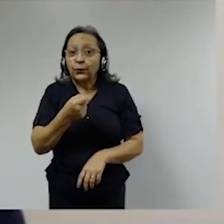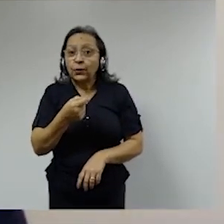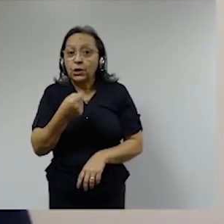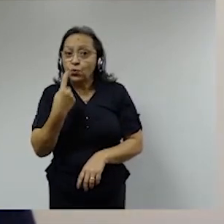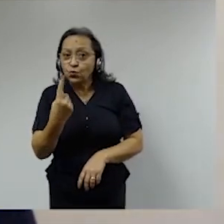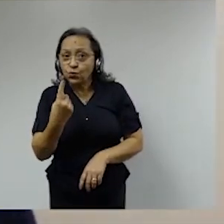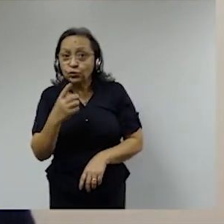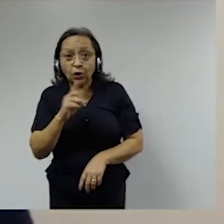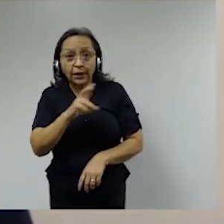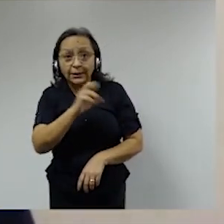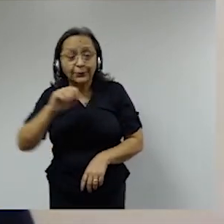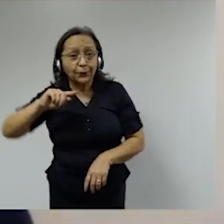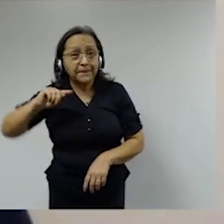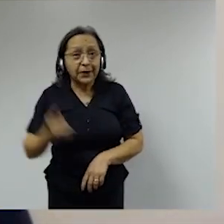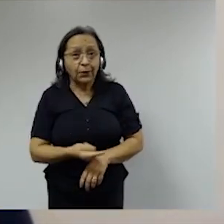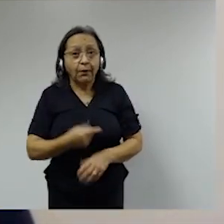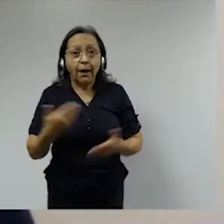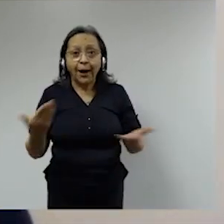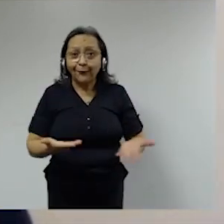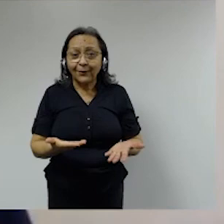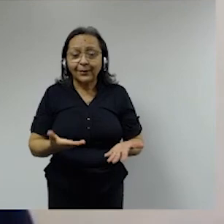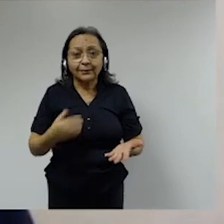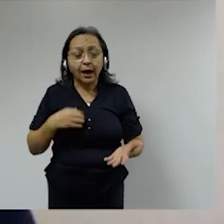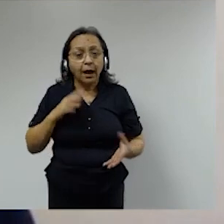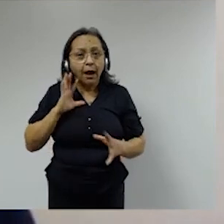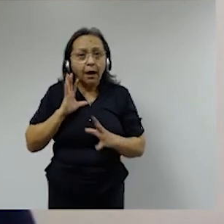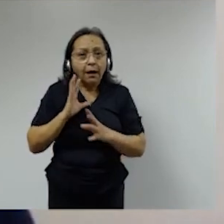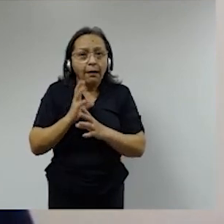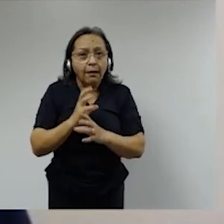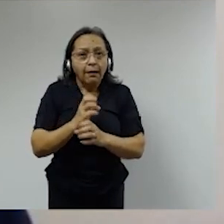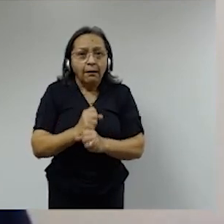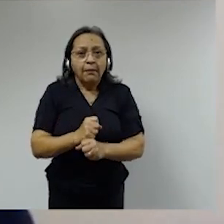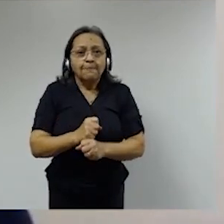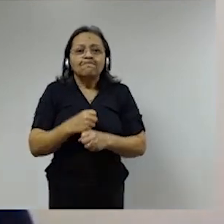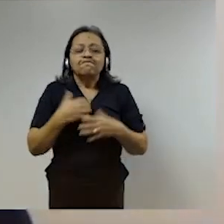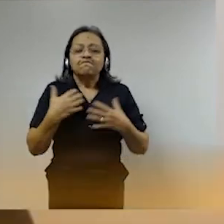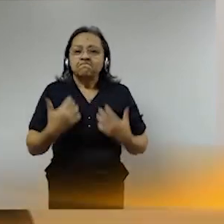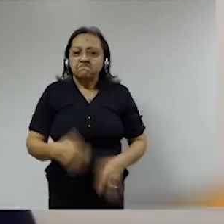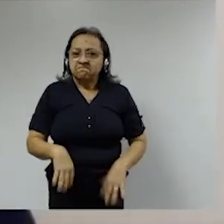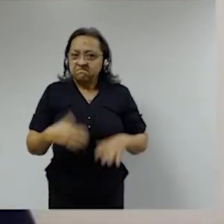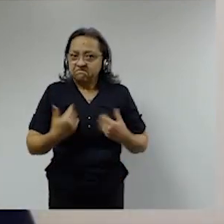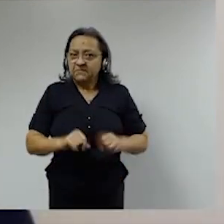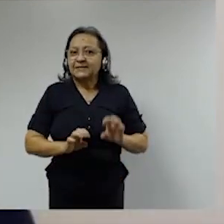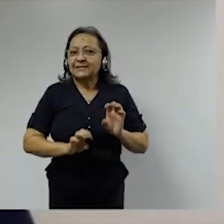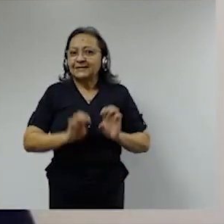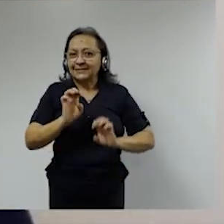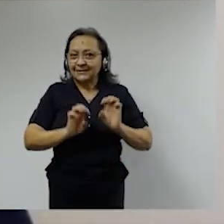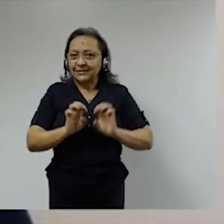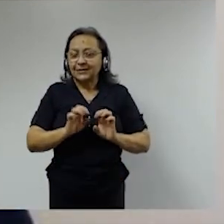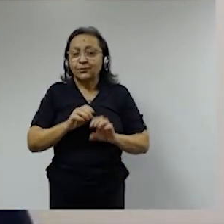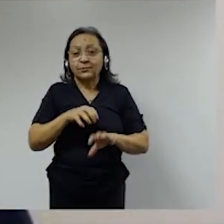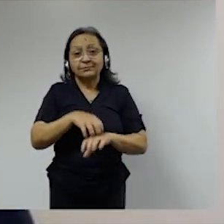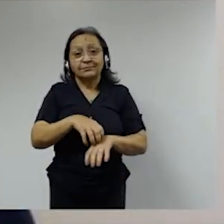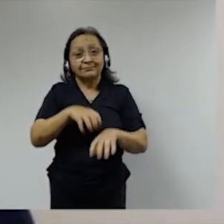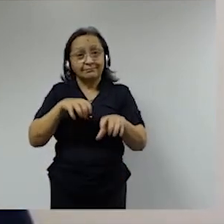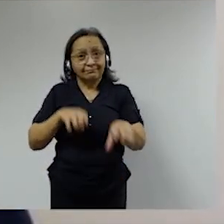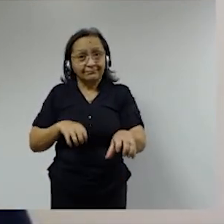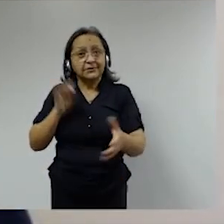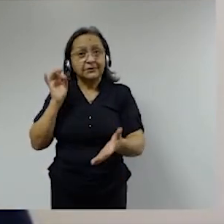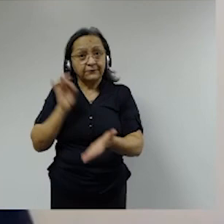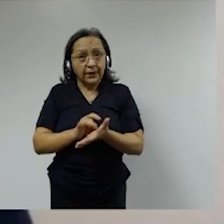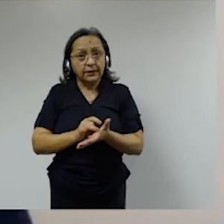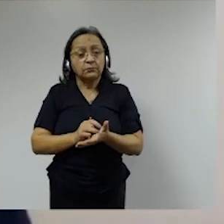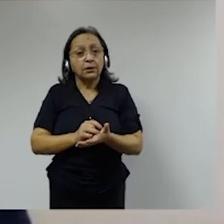mil. Então, veja, nós já chegamos a uma conclusão com base nesses dados. O teletrabalho, de fato, é uma realidade que